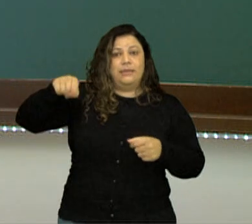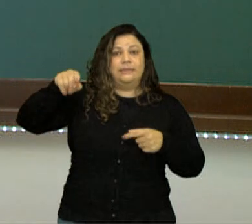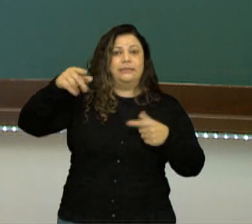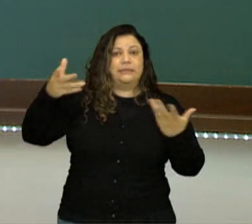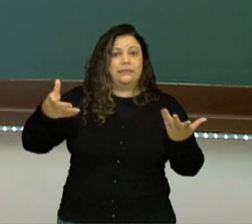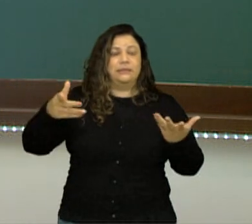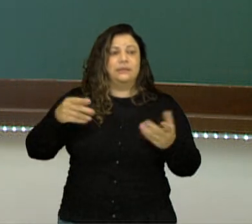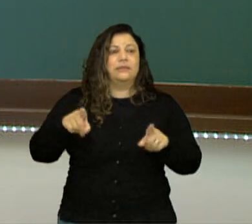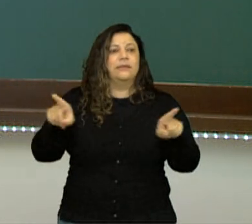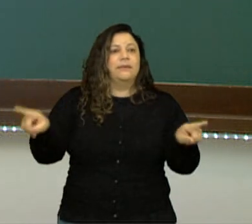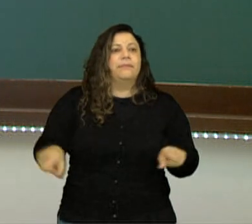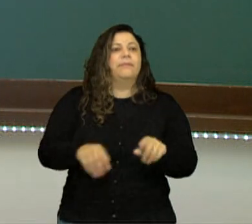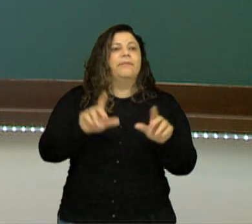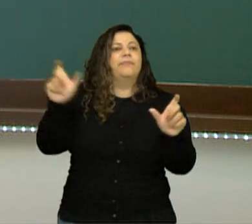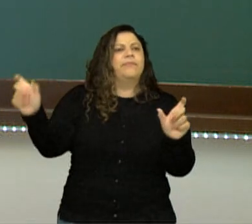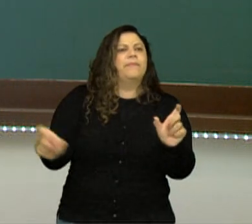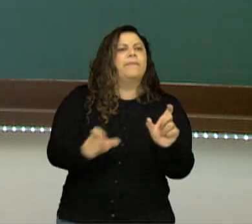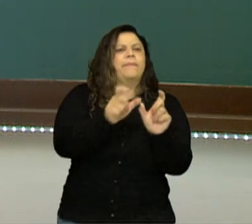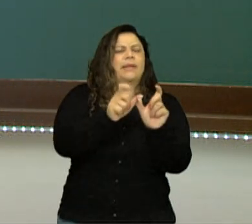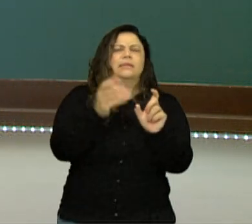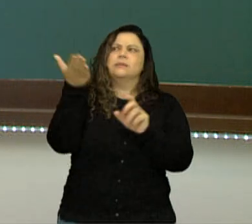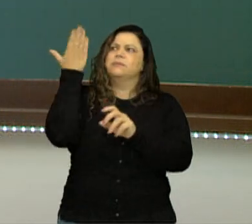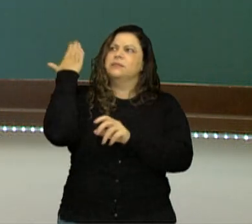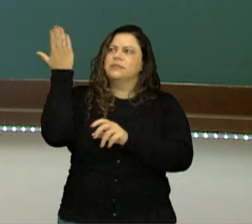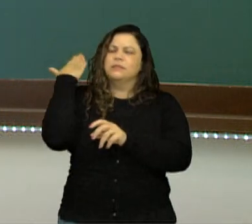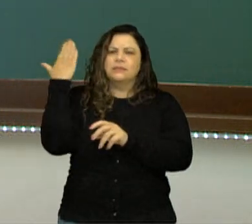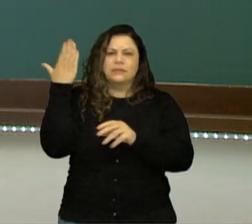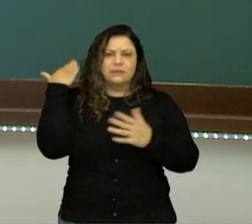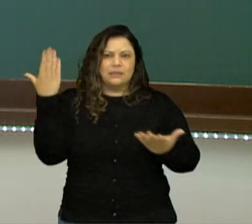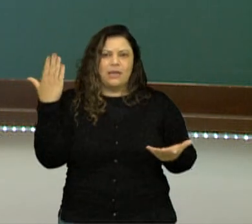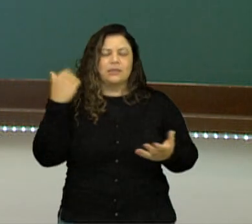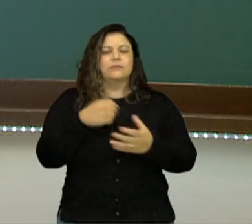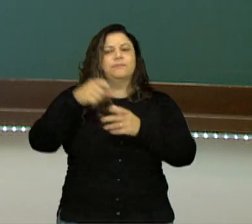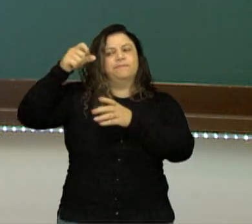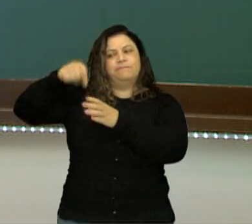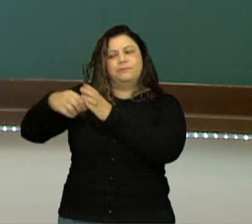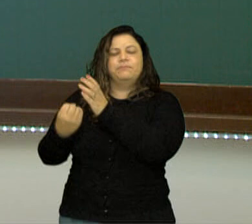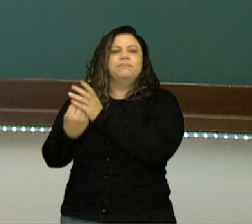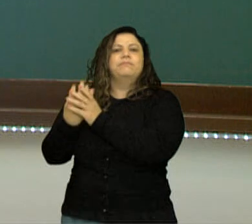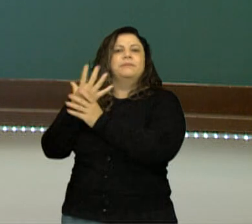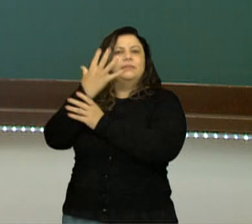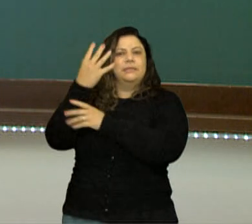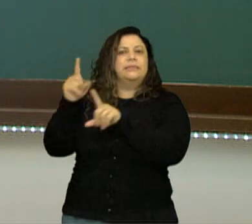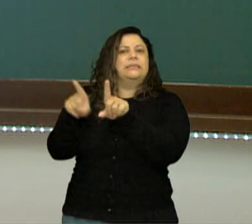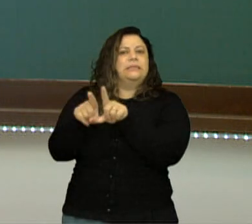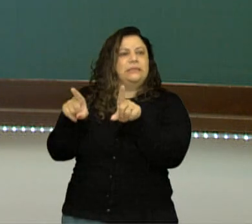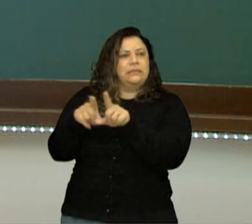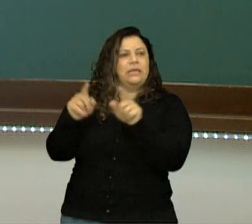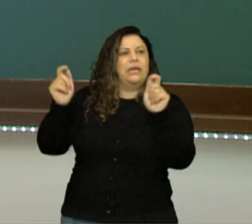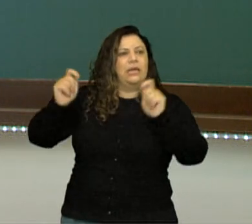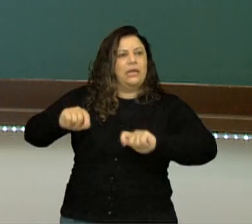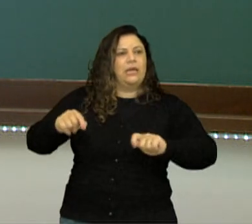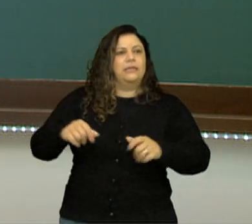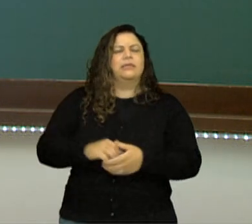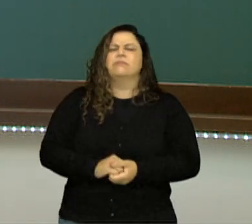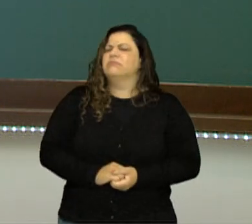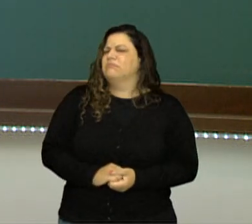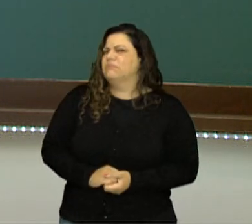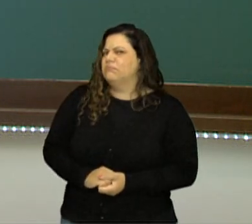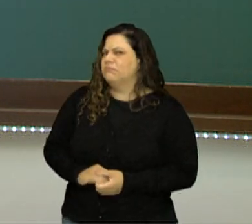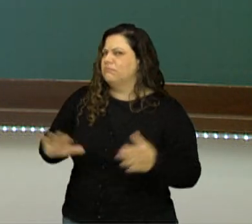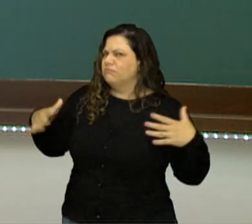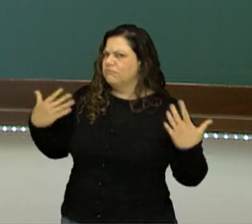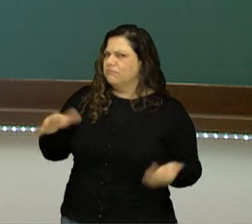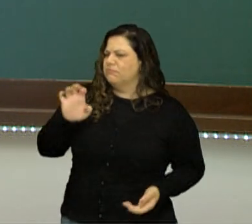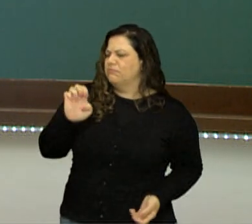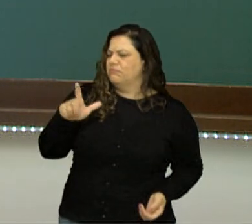particípio. Aqui no particípio passado, plantada, né? Então, foi plantada. E tem ela. Então, ela foi plantada. Será que o